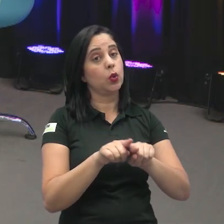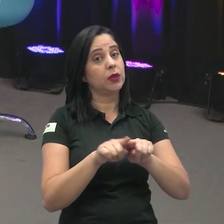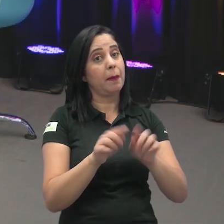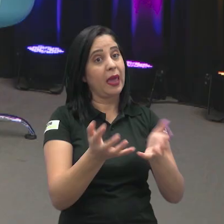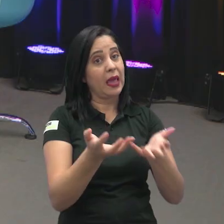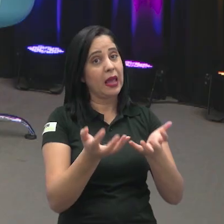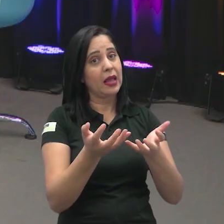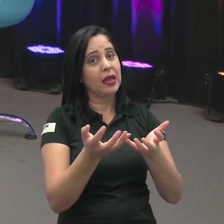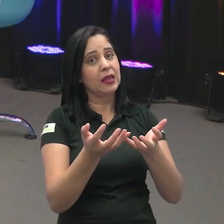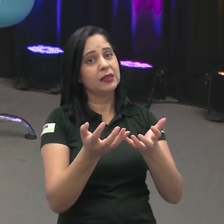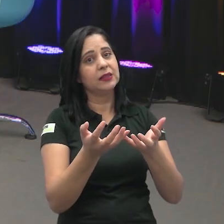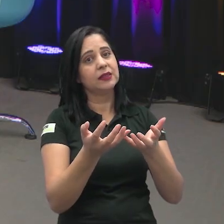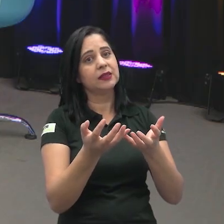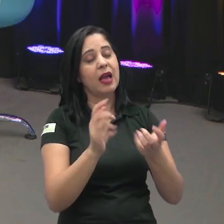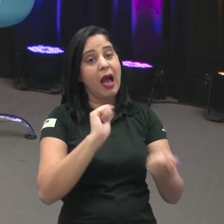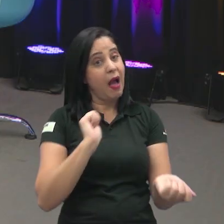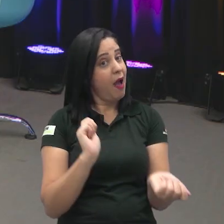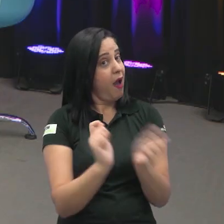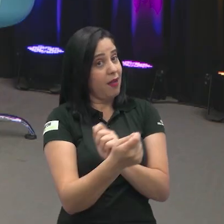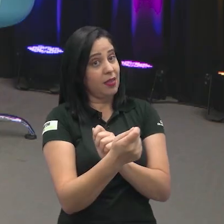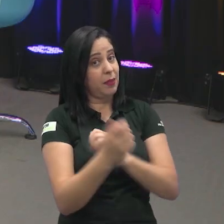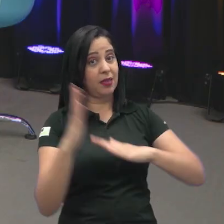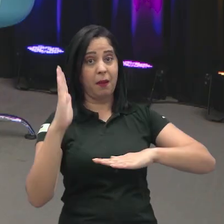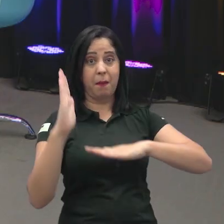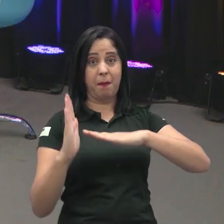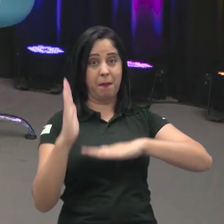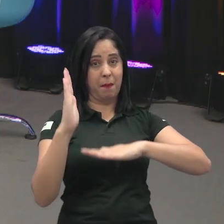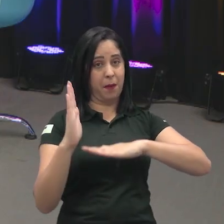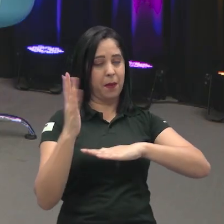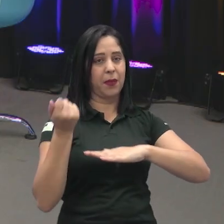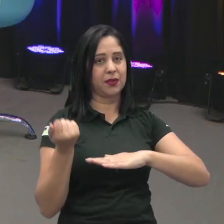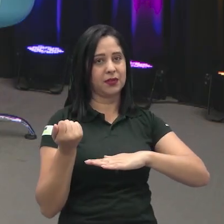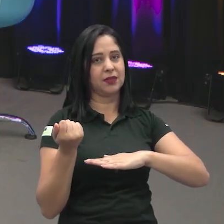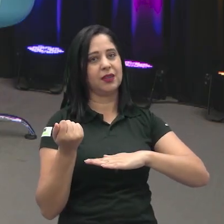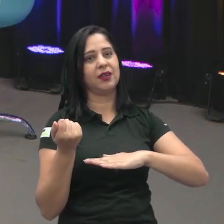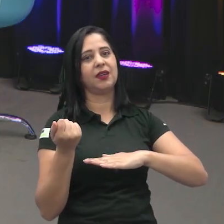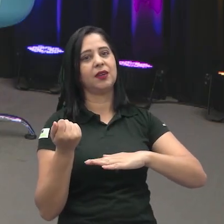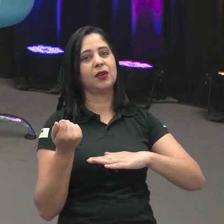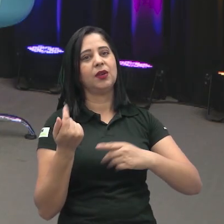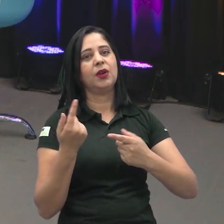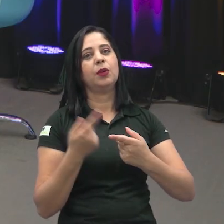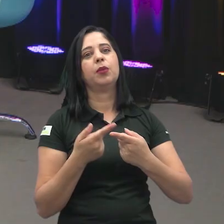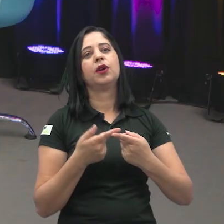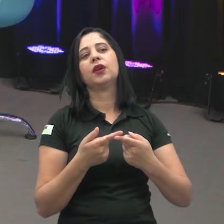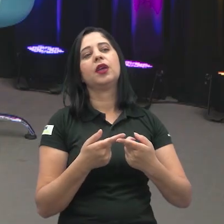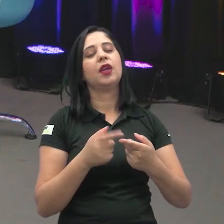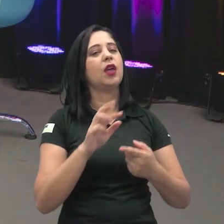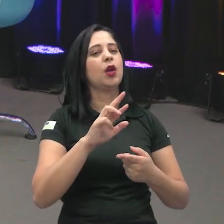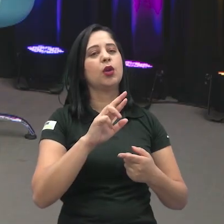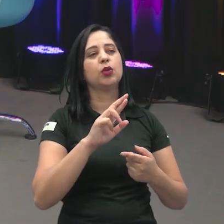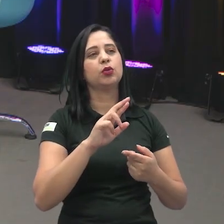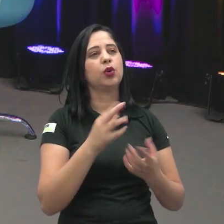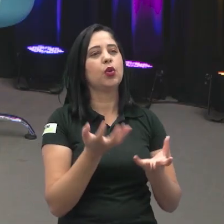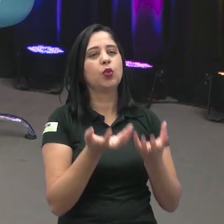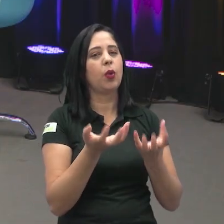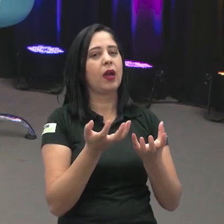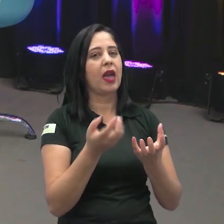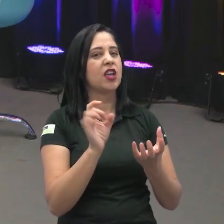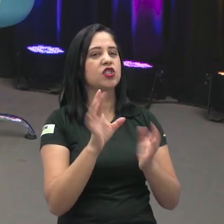eu quis trazer de uma maneira contemporânea, né, para não ficar só